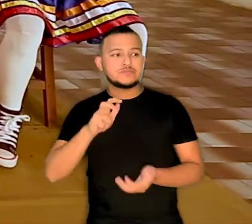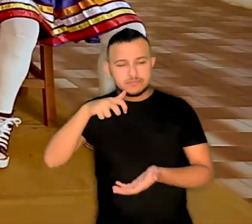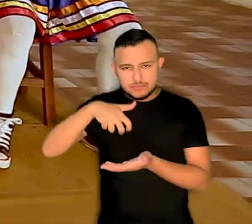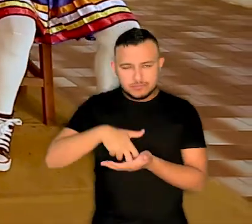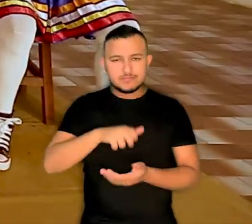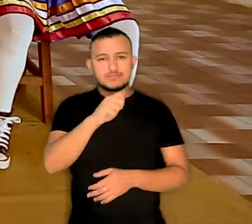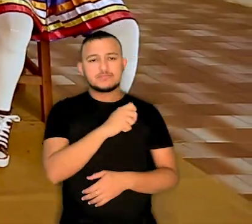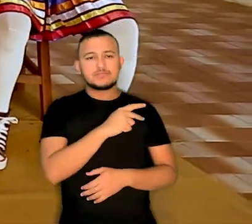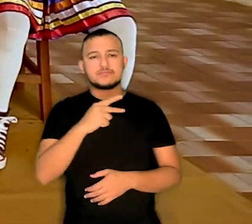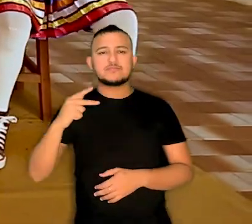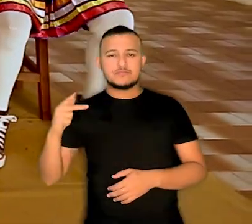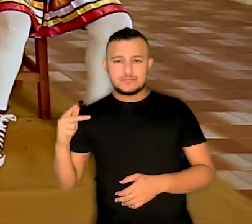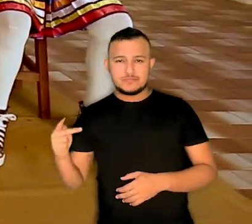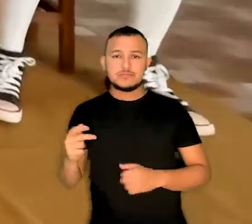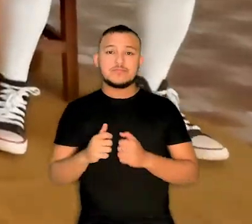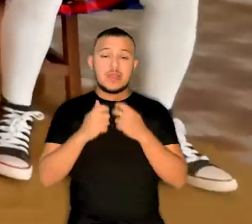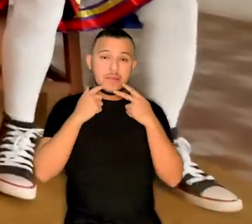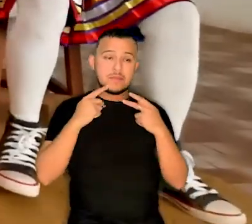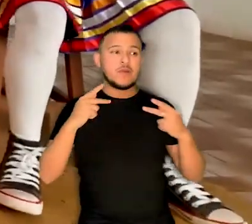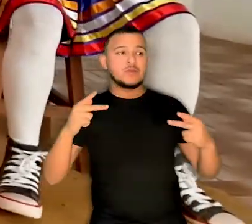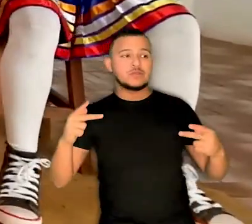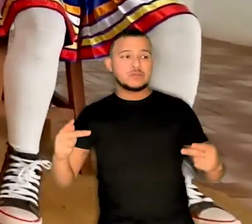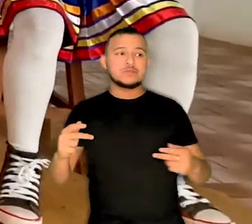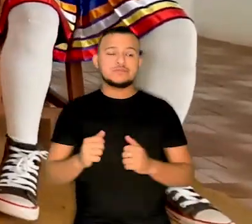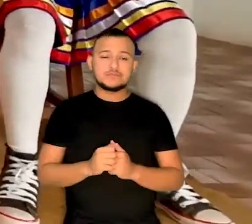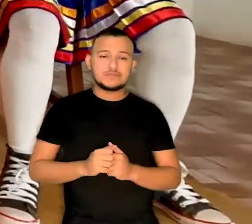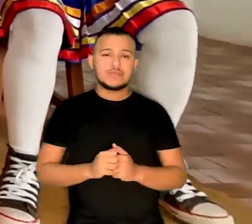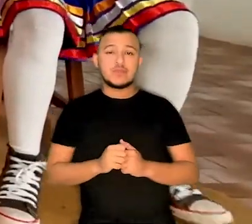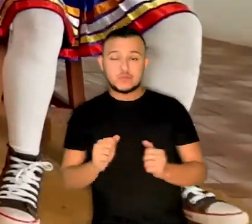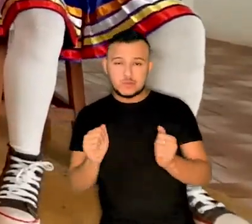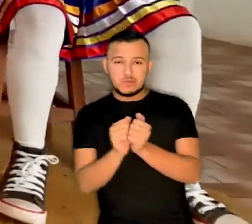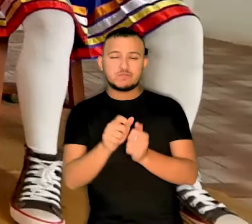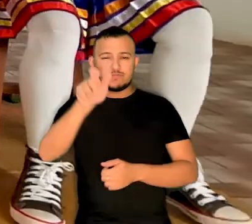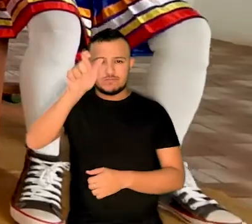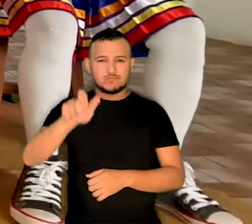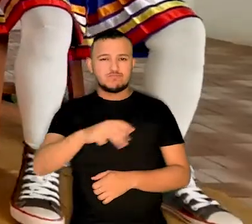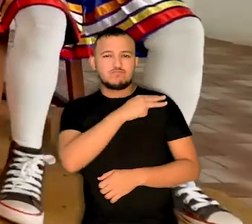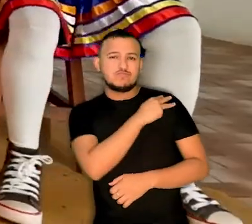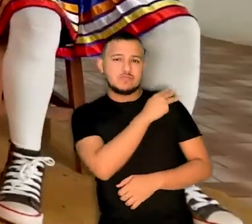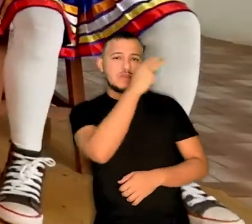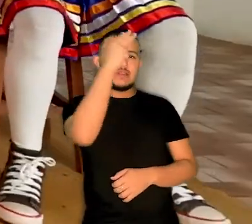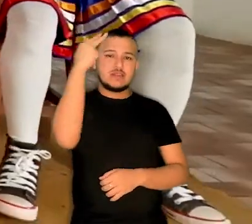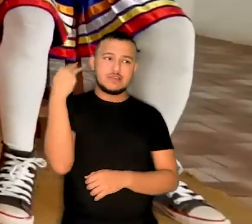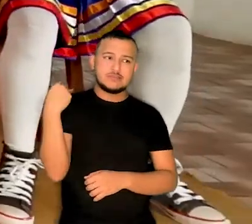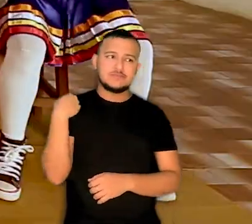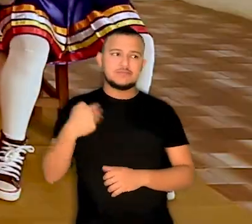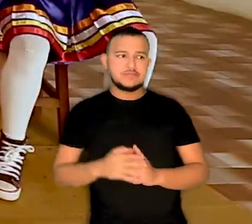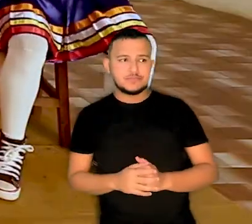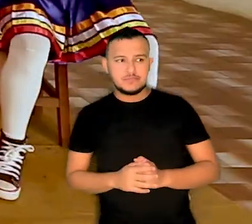joelha dos apóstolos, dos pés da Virgem Maria, dos pés da Virgem